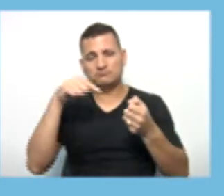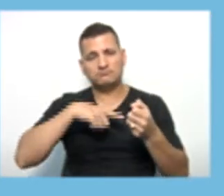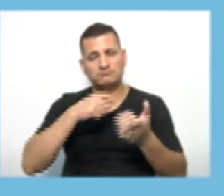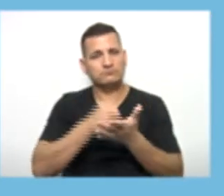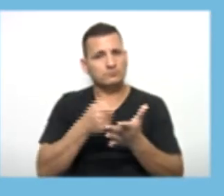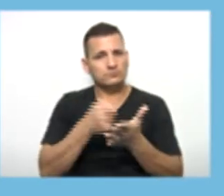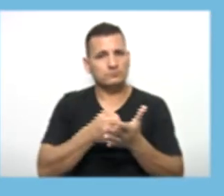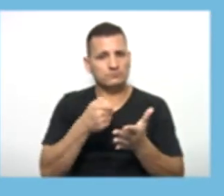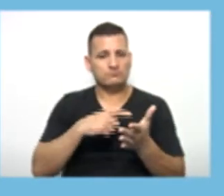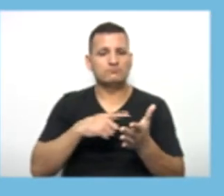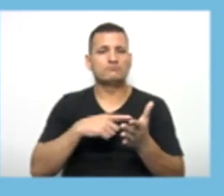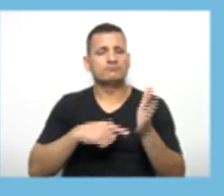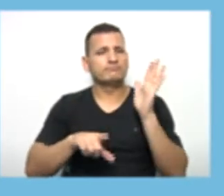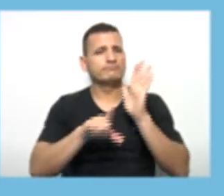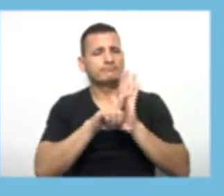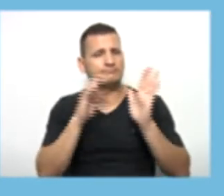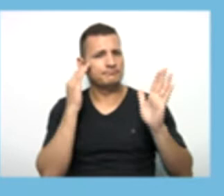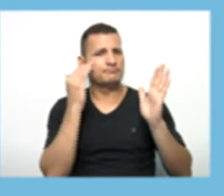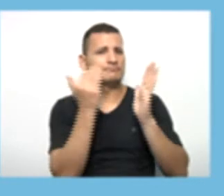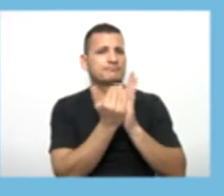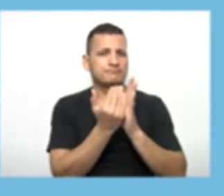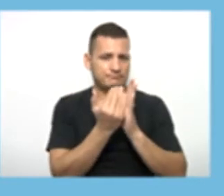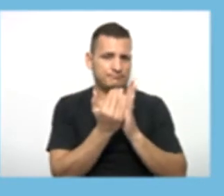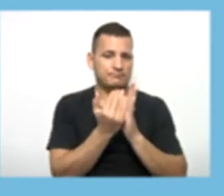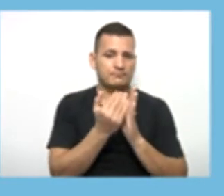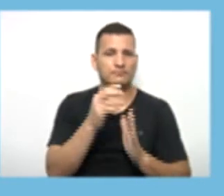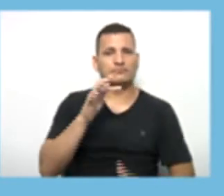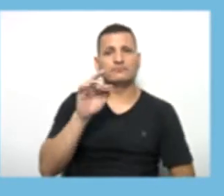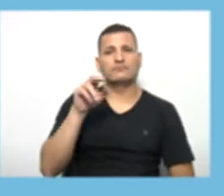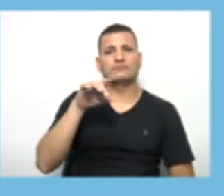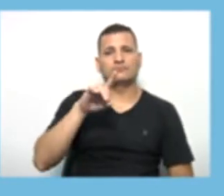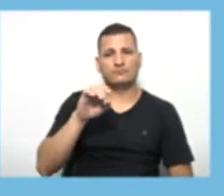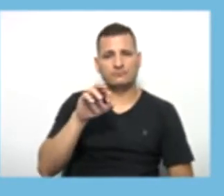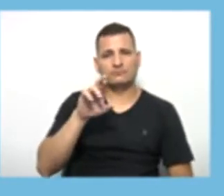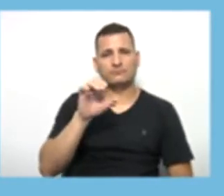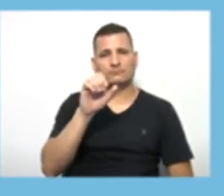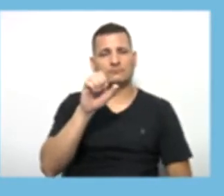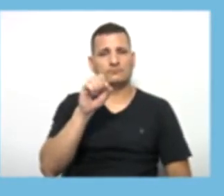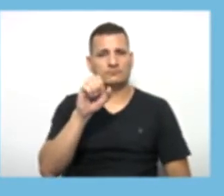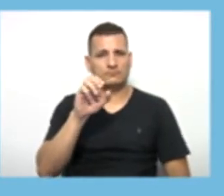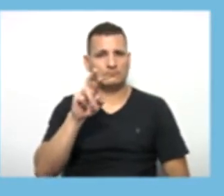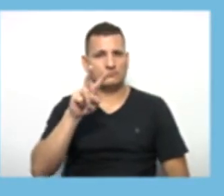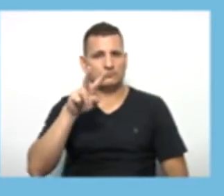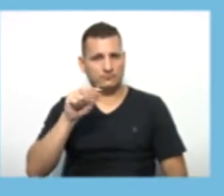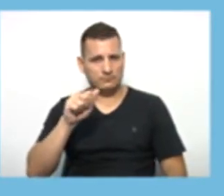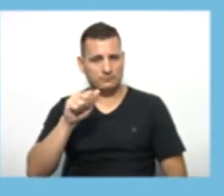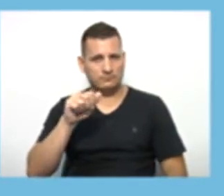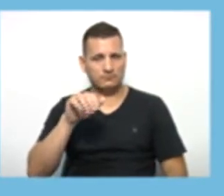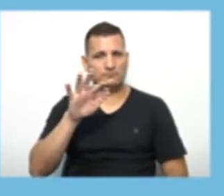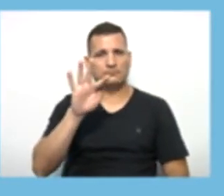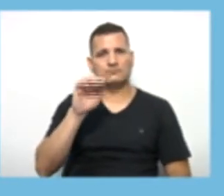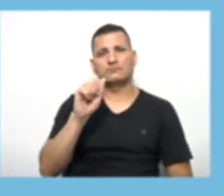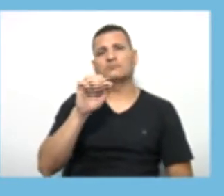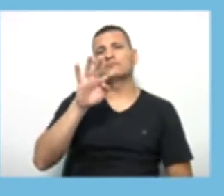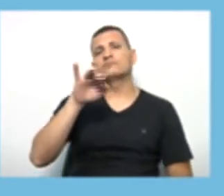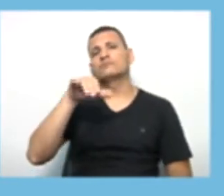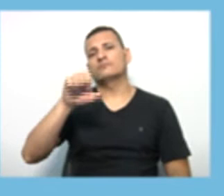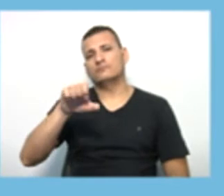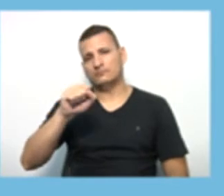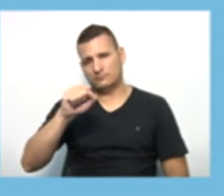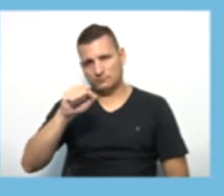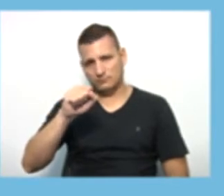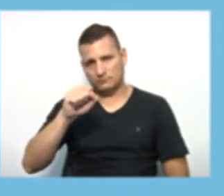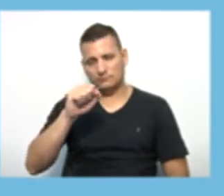que uma cooperativa deve seguir: o Fundo de Reserva e o FATS, o Fundo de Assistência Técnica,